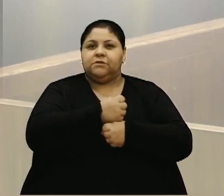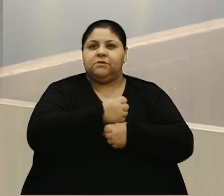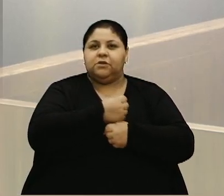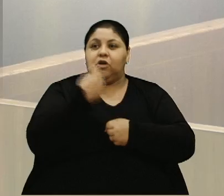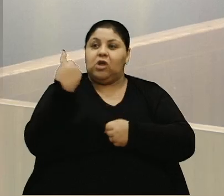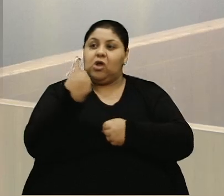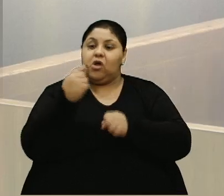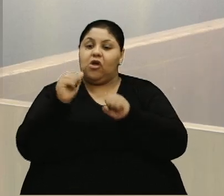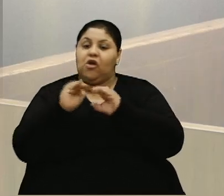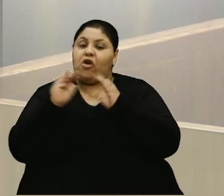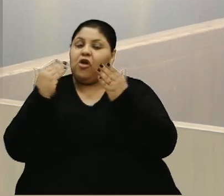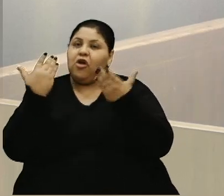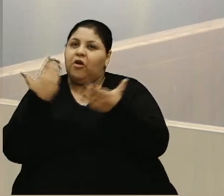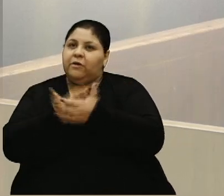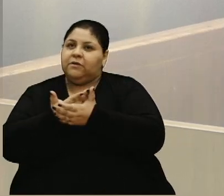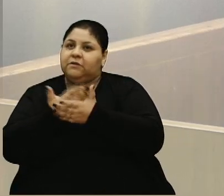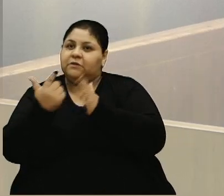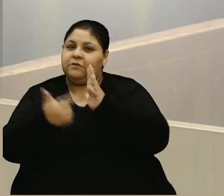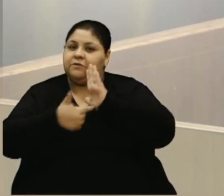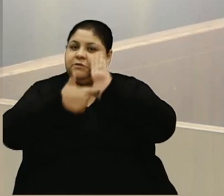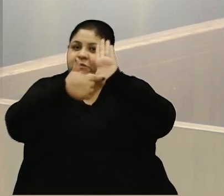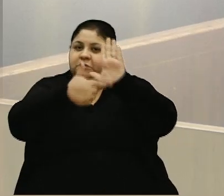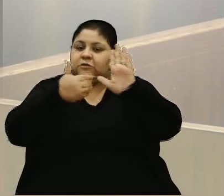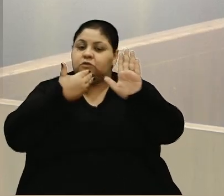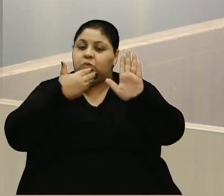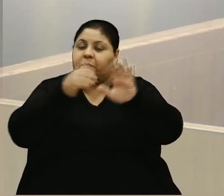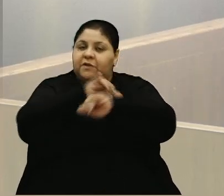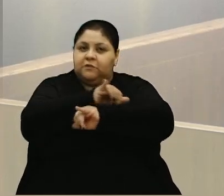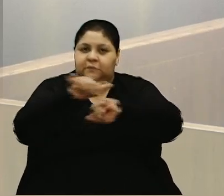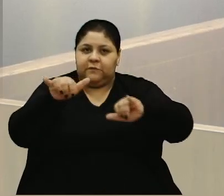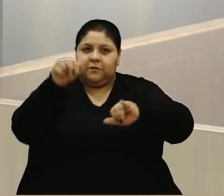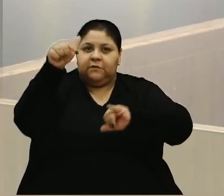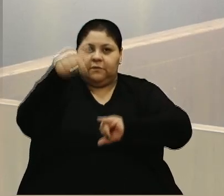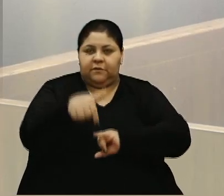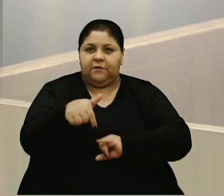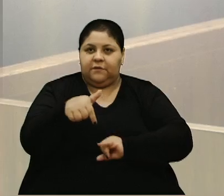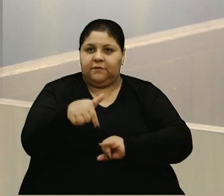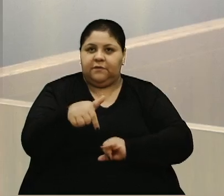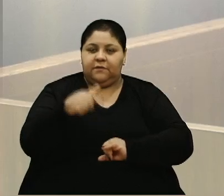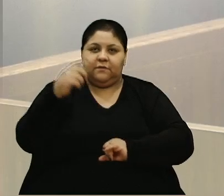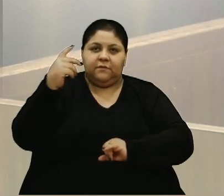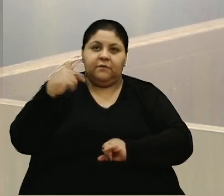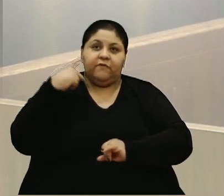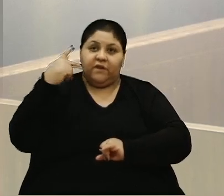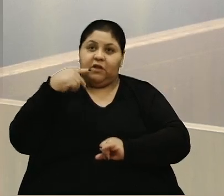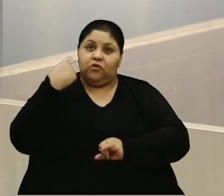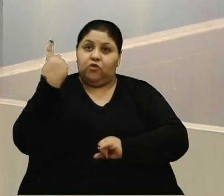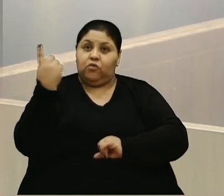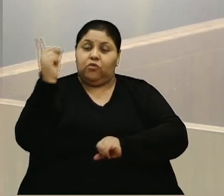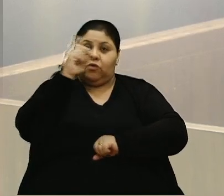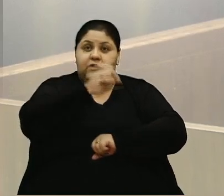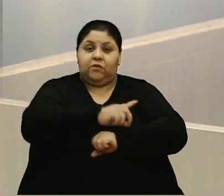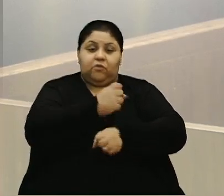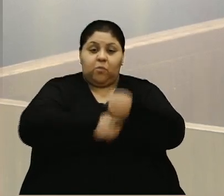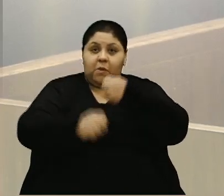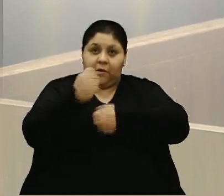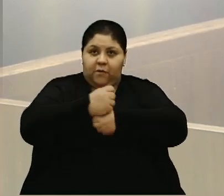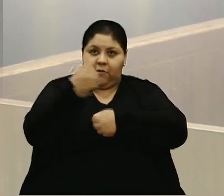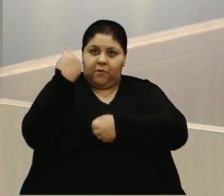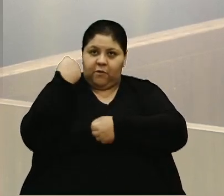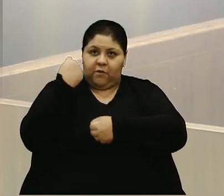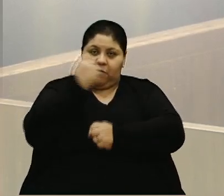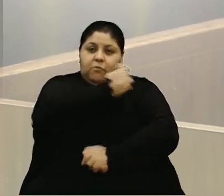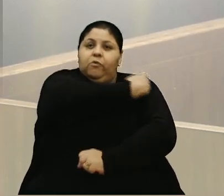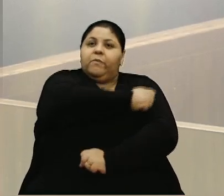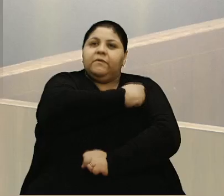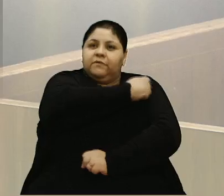das escolas que foi apresentado um pedido de informação aqui no vereador por um dia, o ano passado, por uma